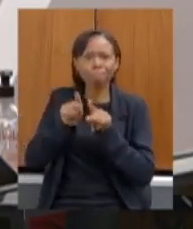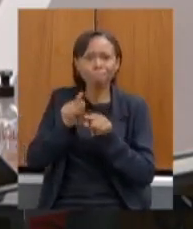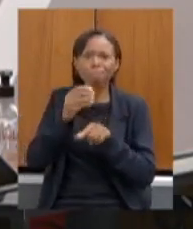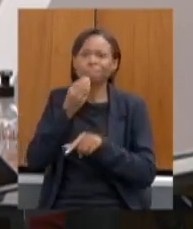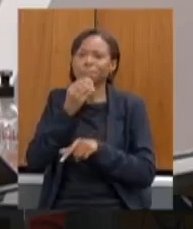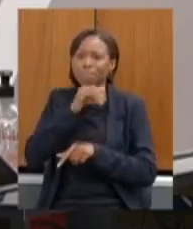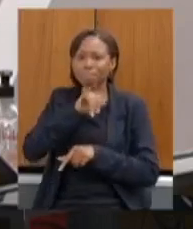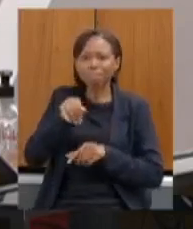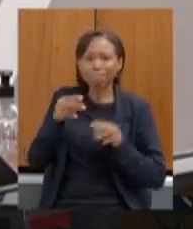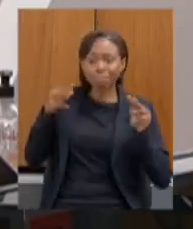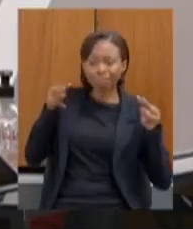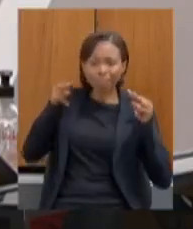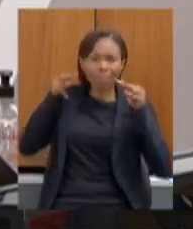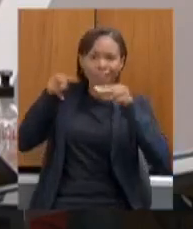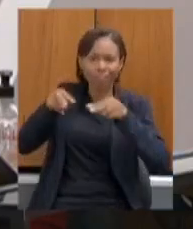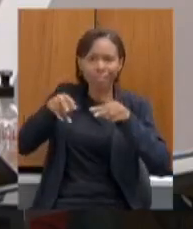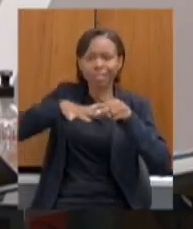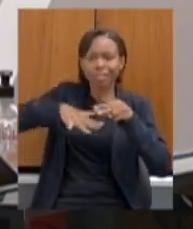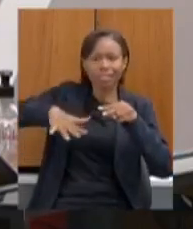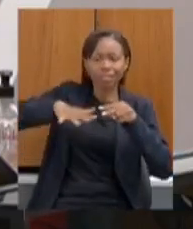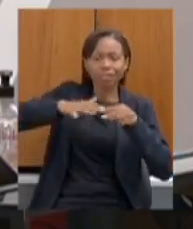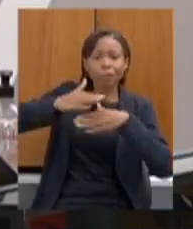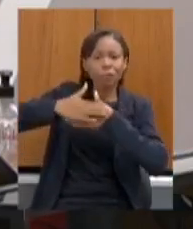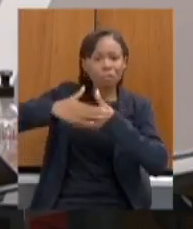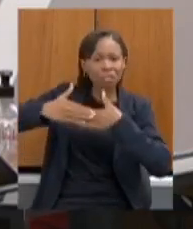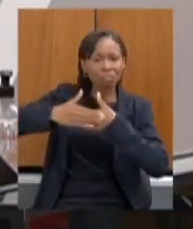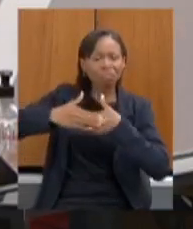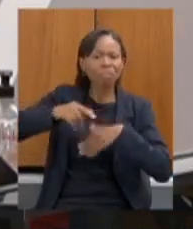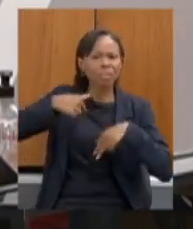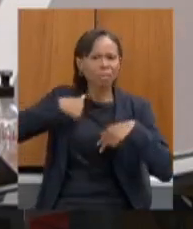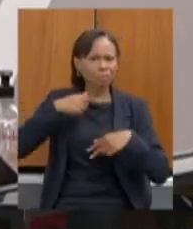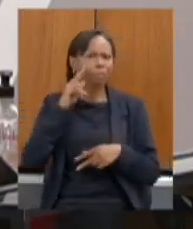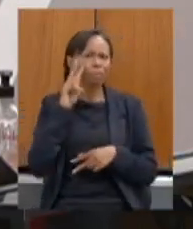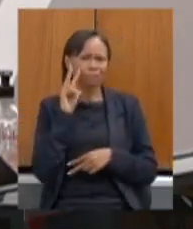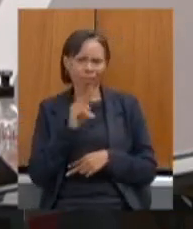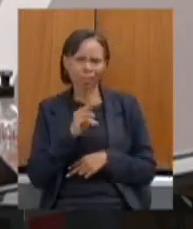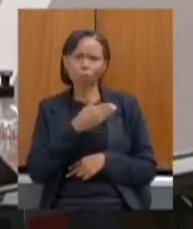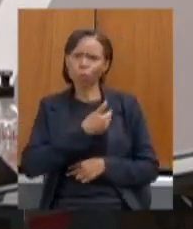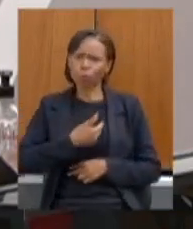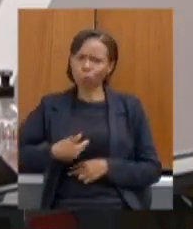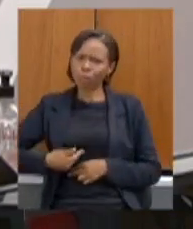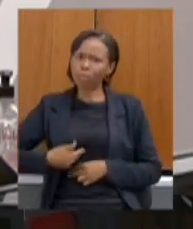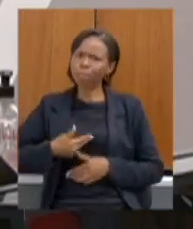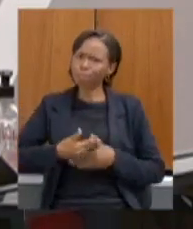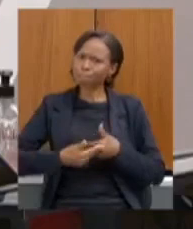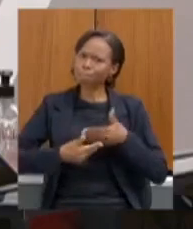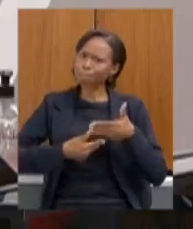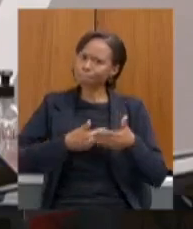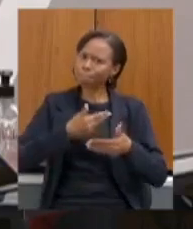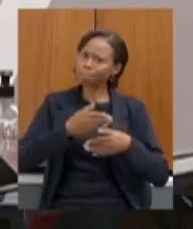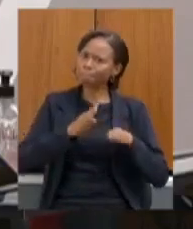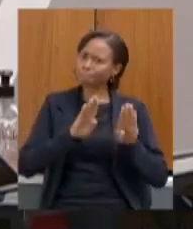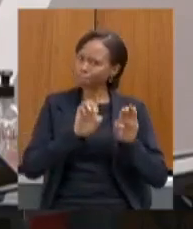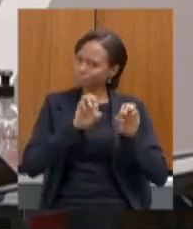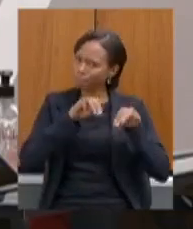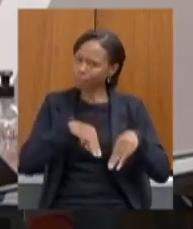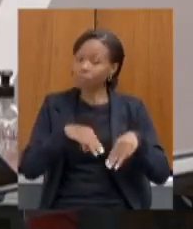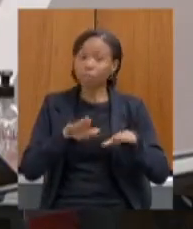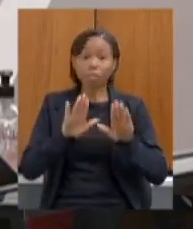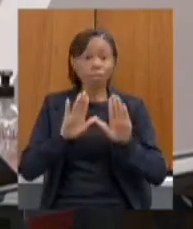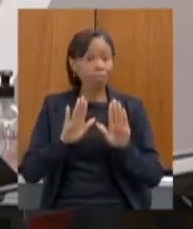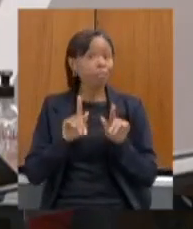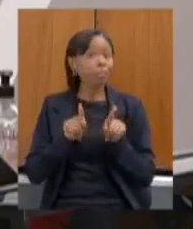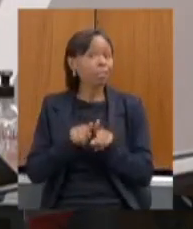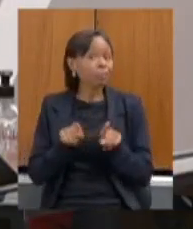para aquela região e eu sempre vejo que o governo está caminhando bem. E eu só não deixaria ainda, Igor, de